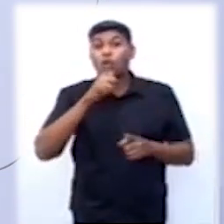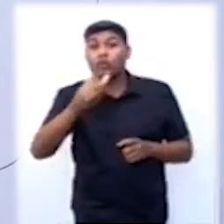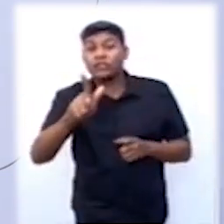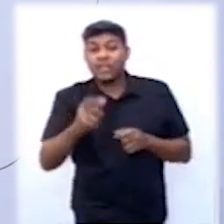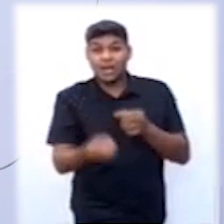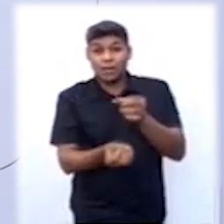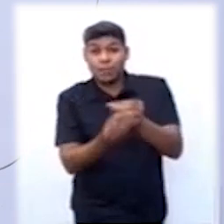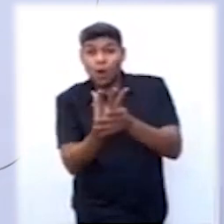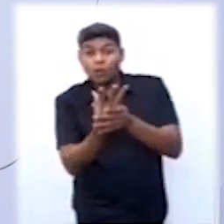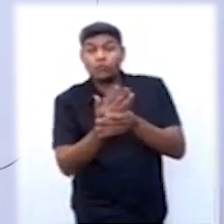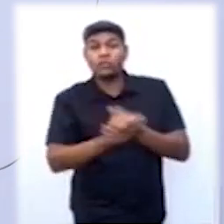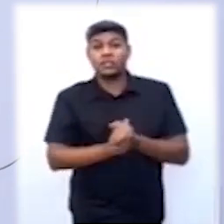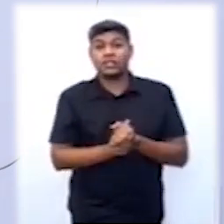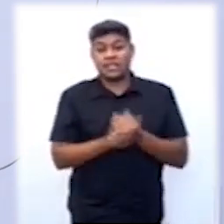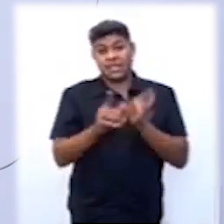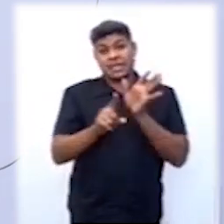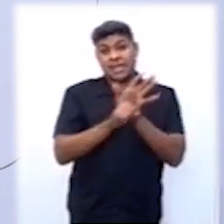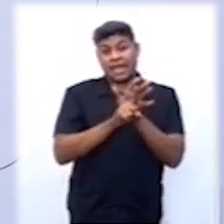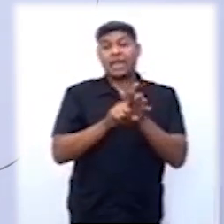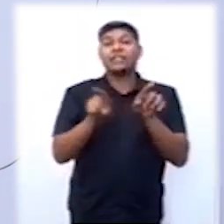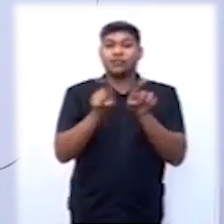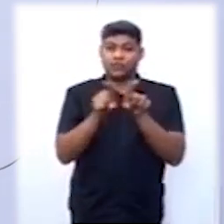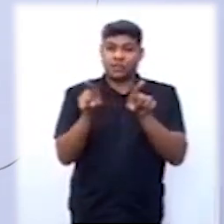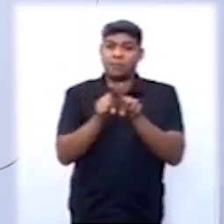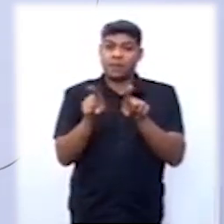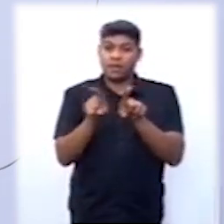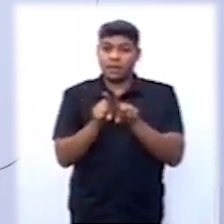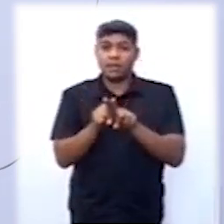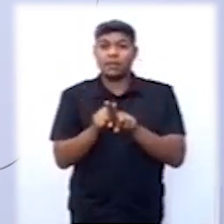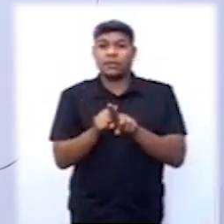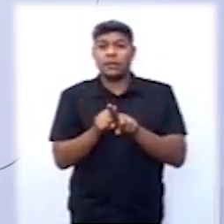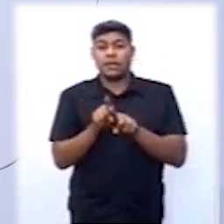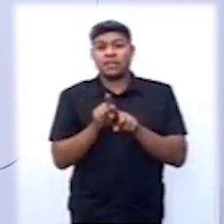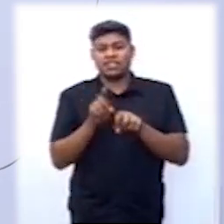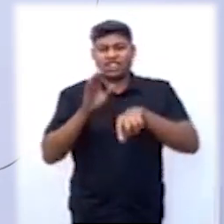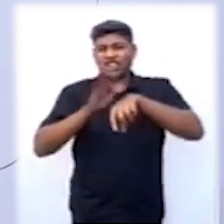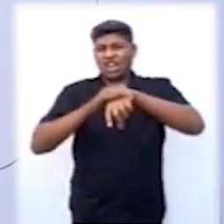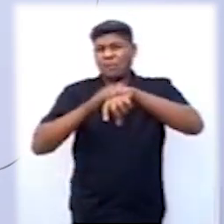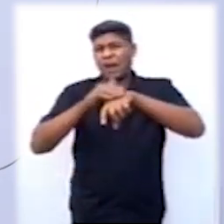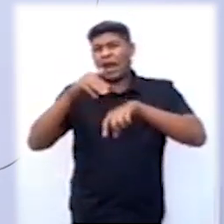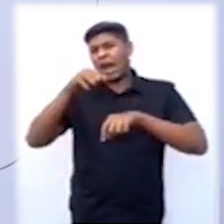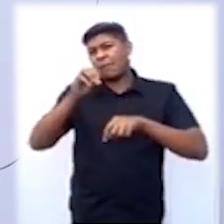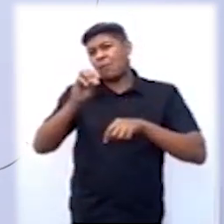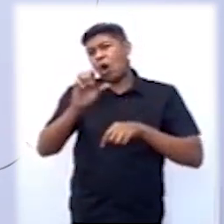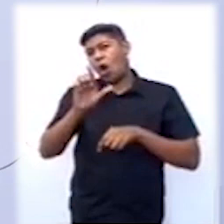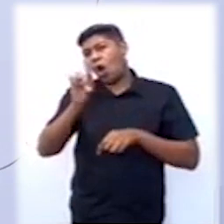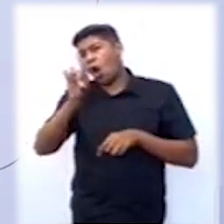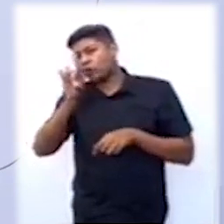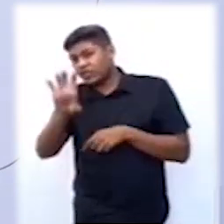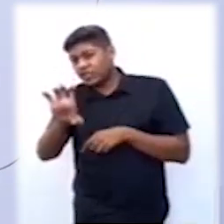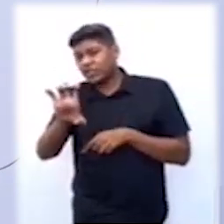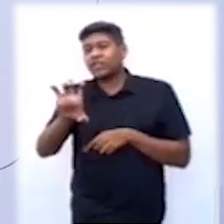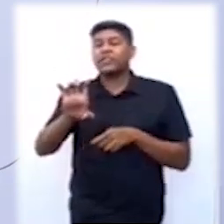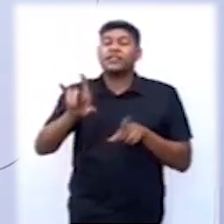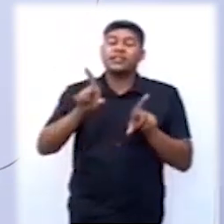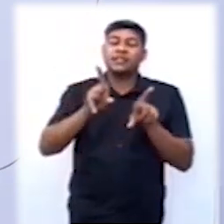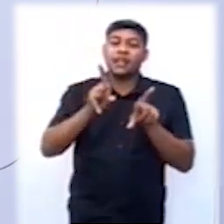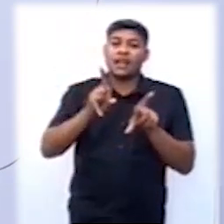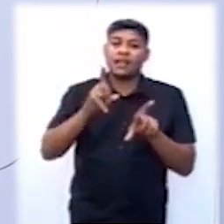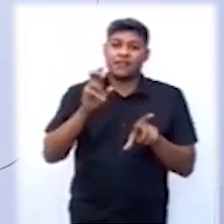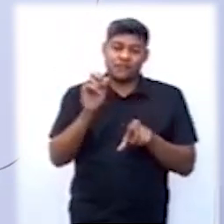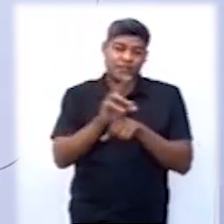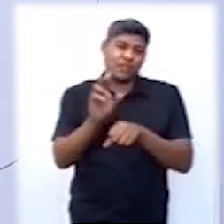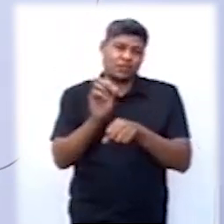também produzir um negativo, tá? Que tem que servir como molde, para depois produzir, olha que vírus